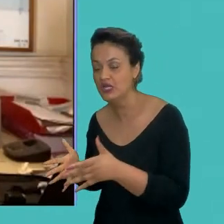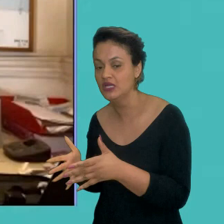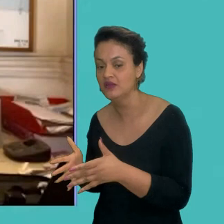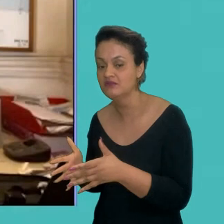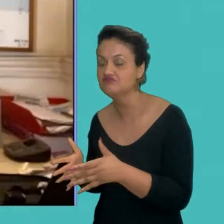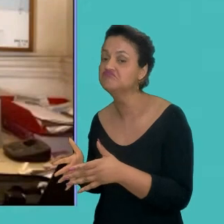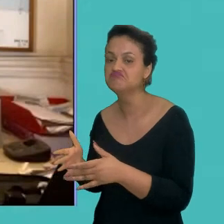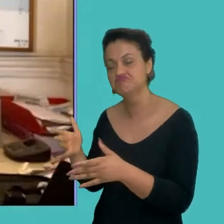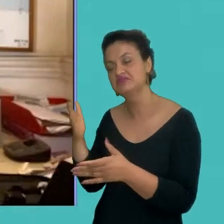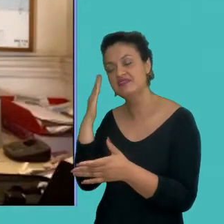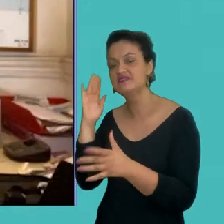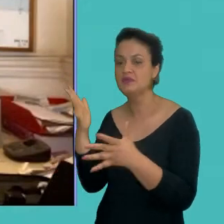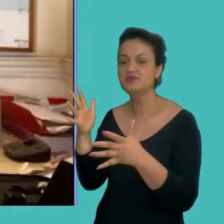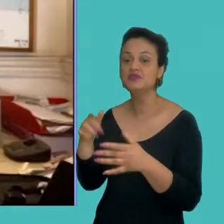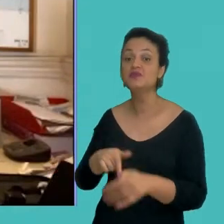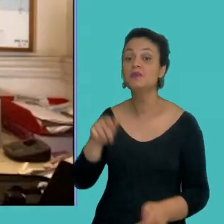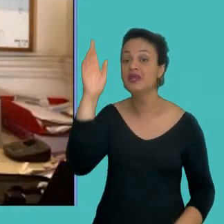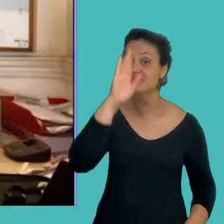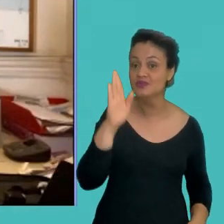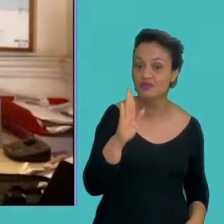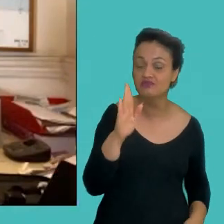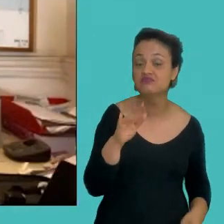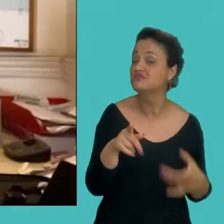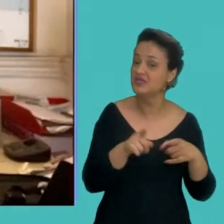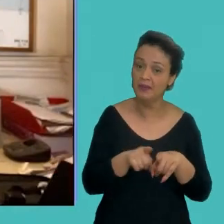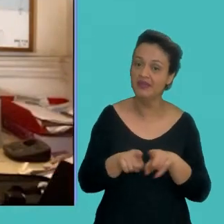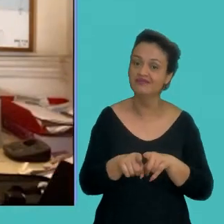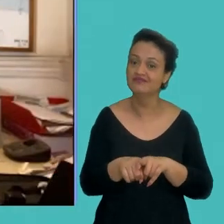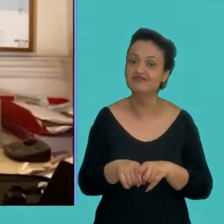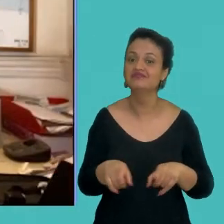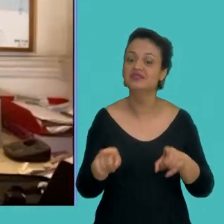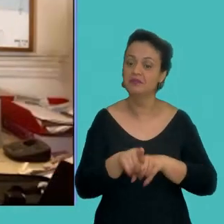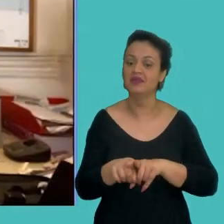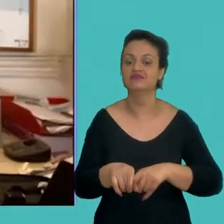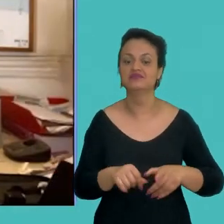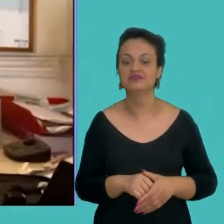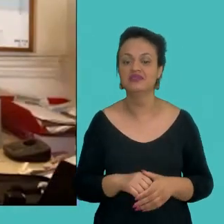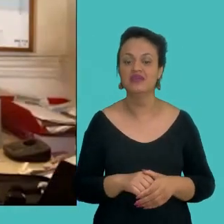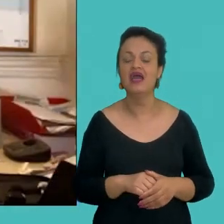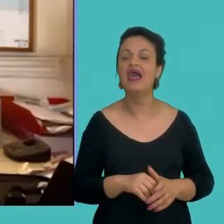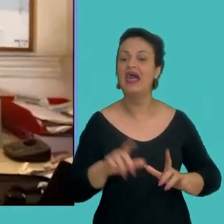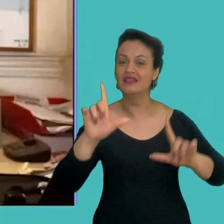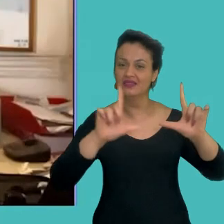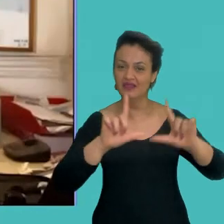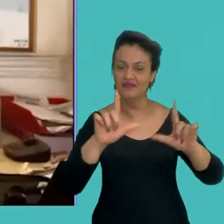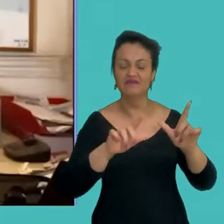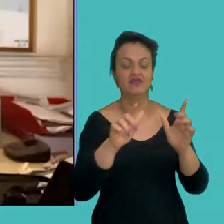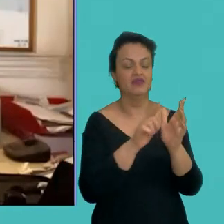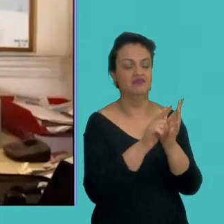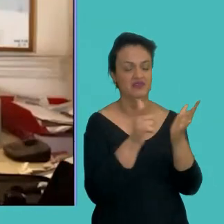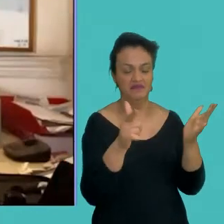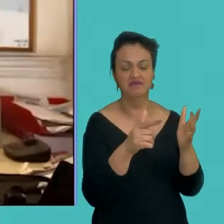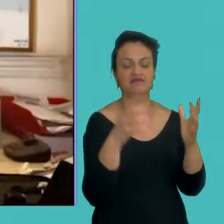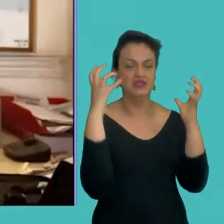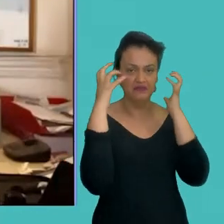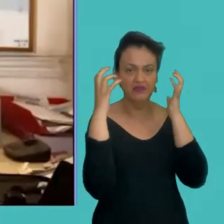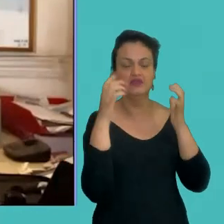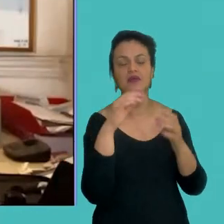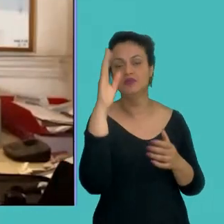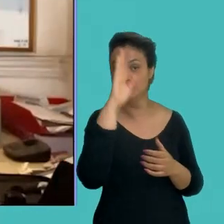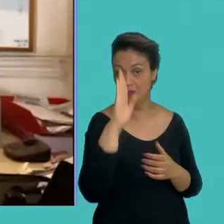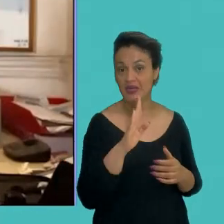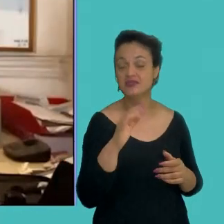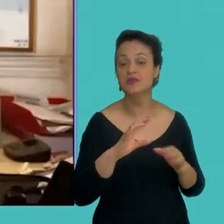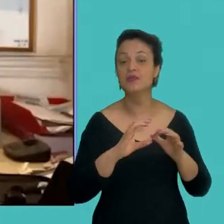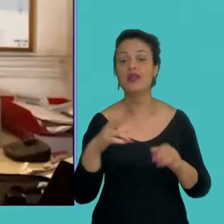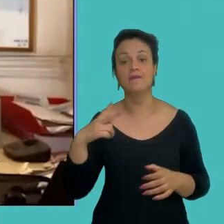vai ter uma ideia do que está acontecendo? Vai. E no Brasil? Também. A mídia brasileira, ela é